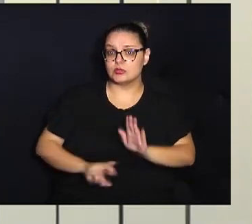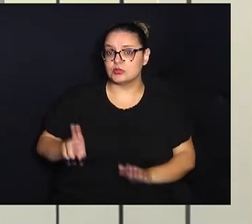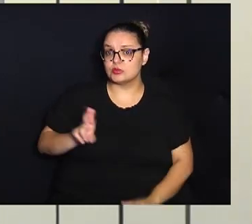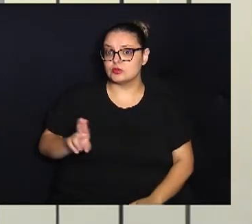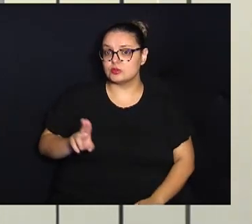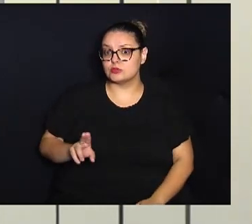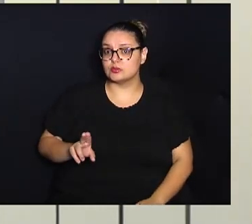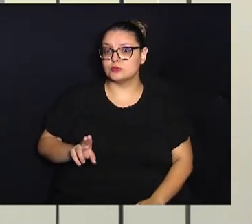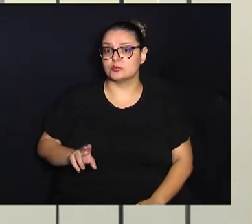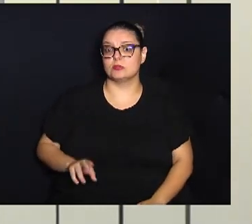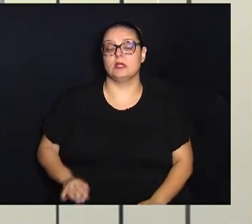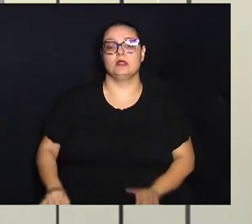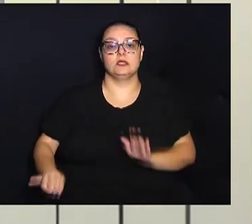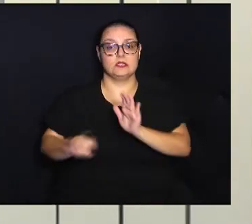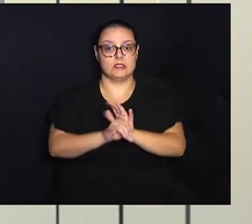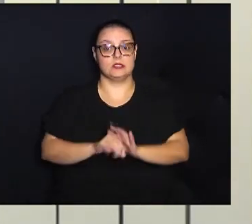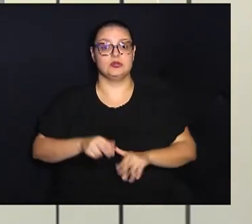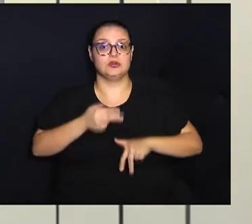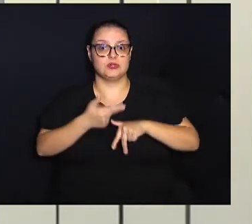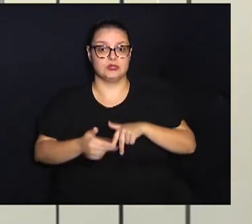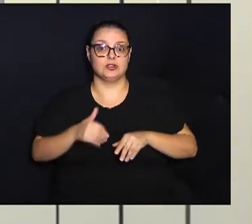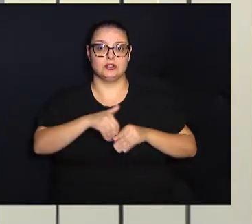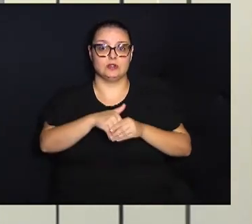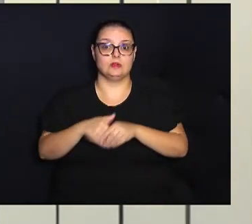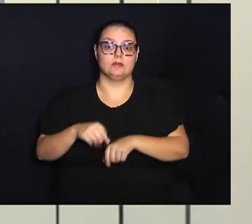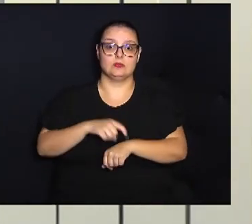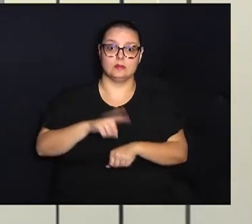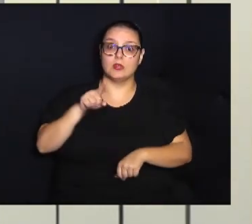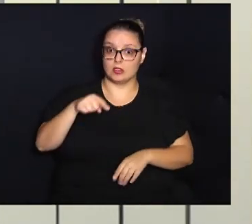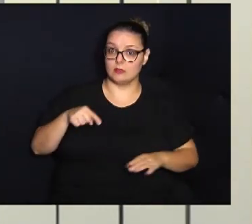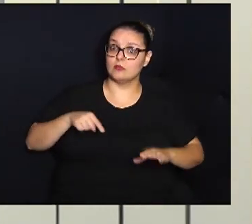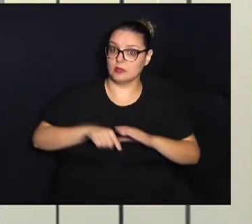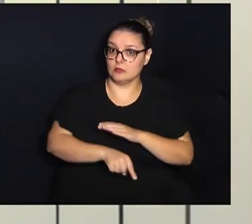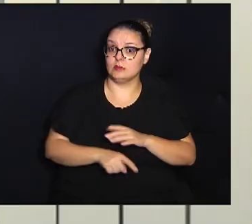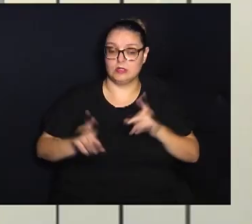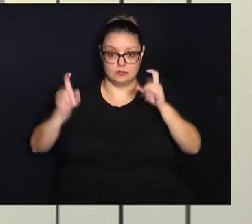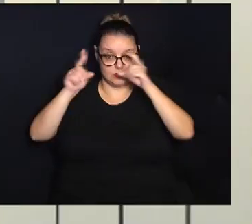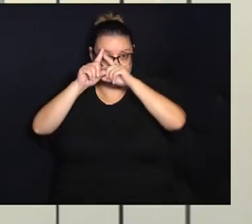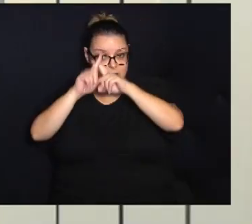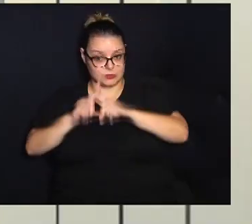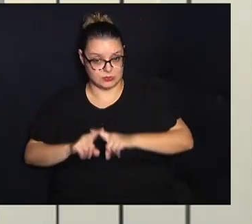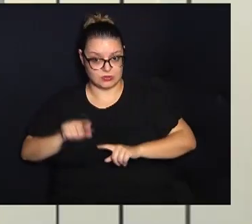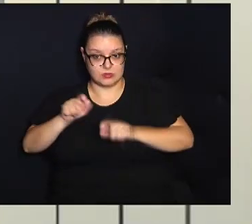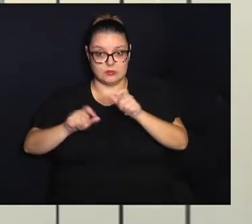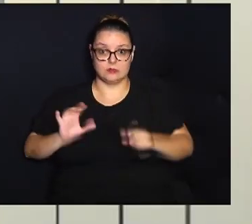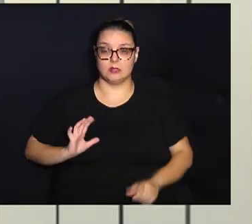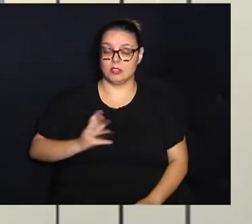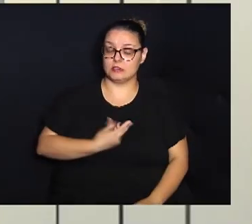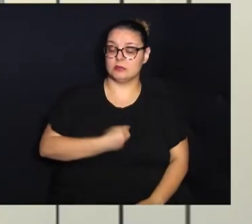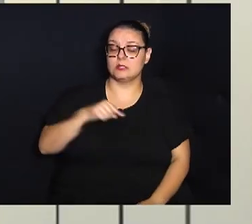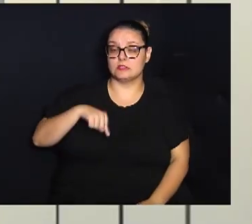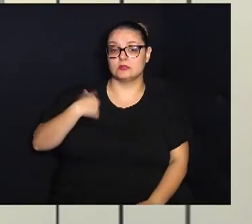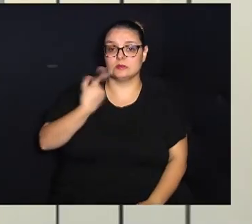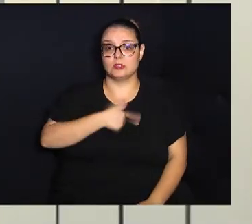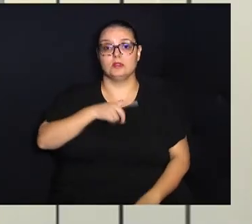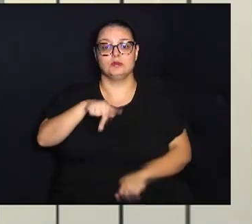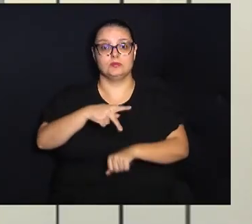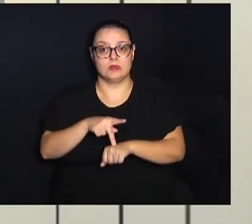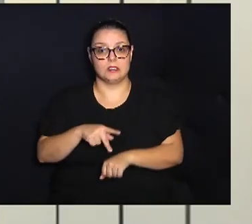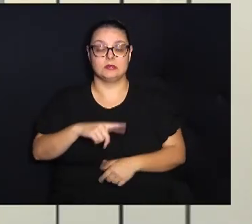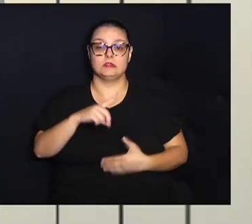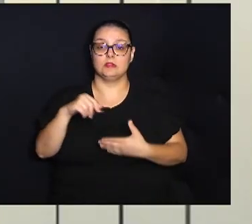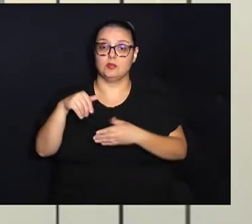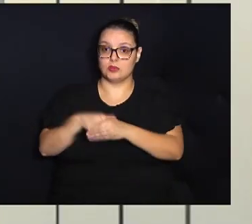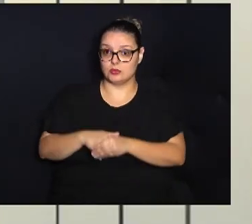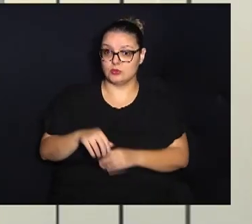identidade de gênero no momento de votar é um dos avanços e desafios das pessoas trans em nosso país. Nas eleições,